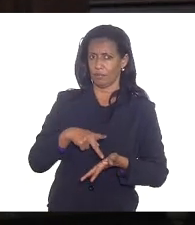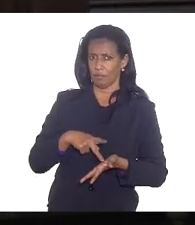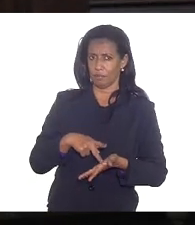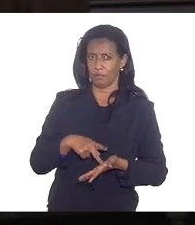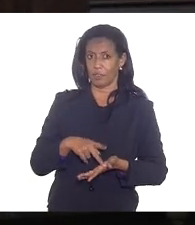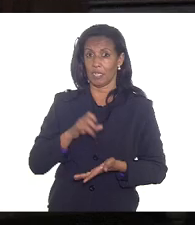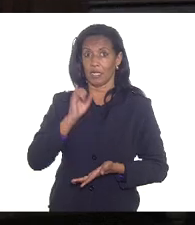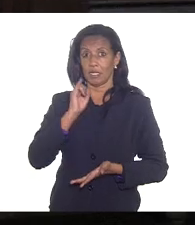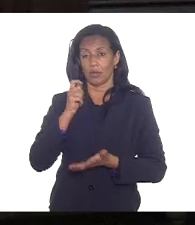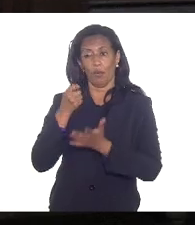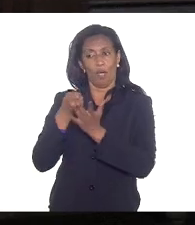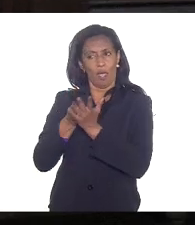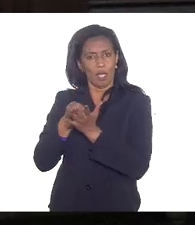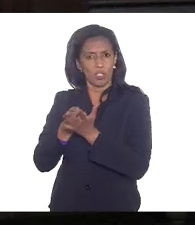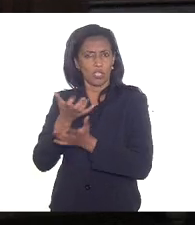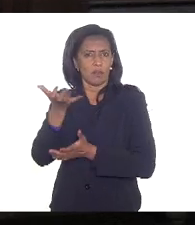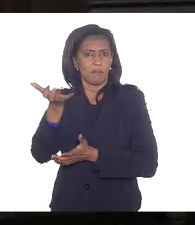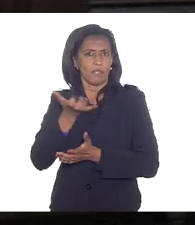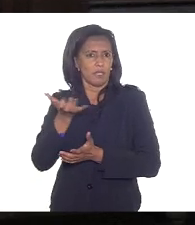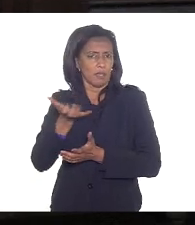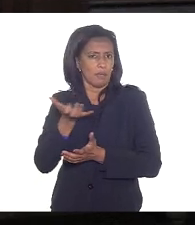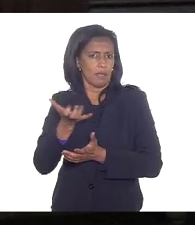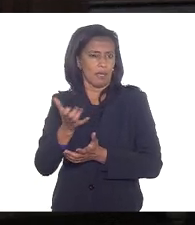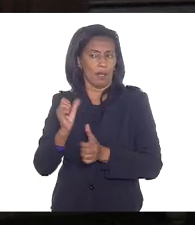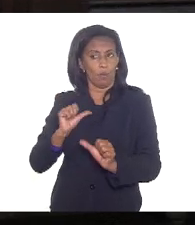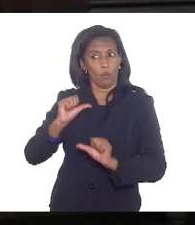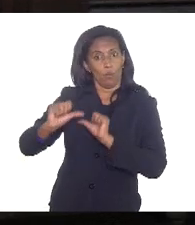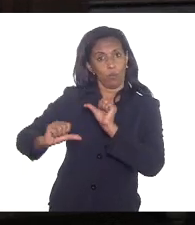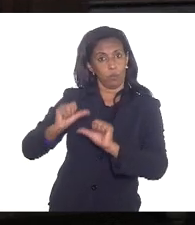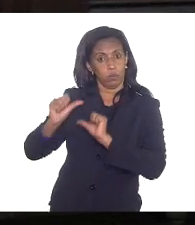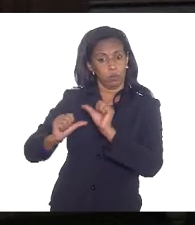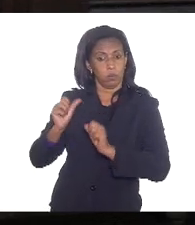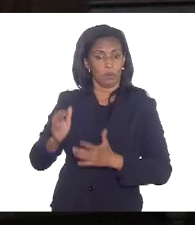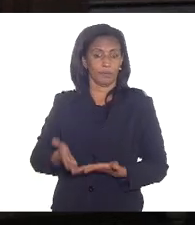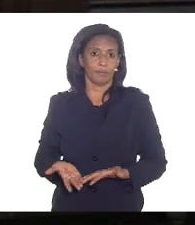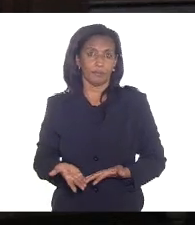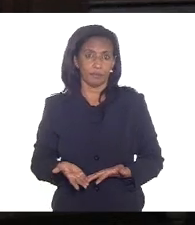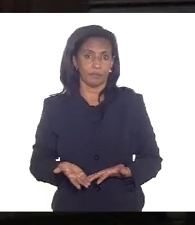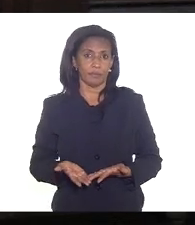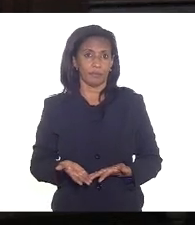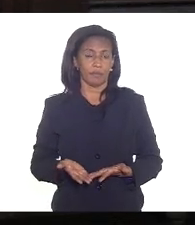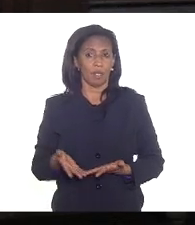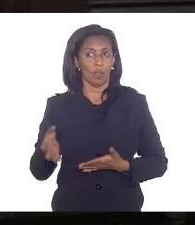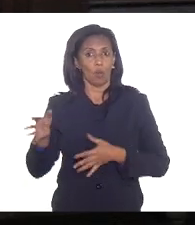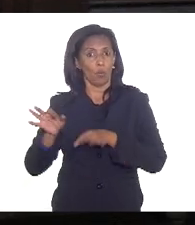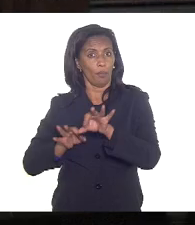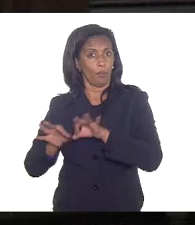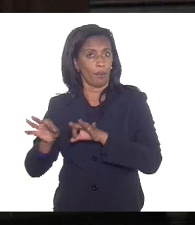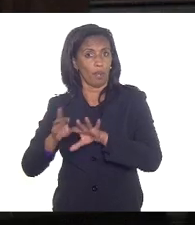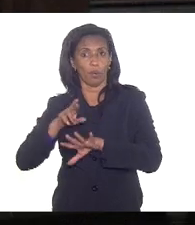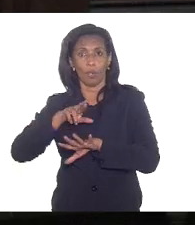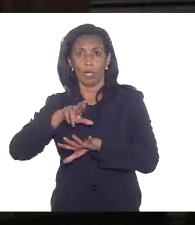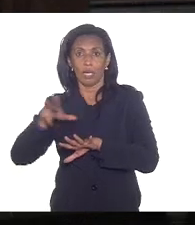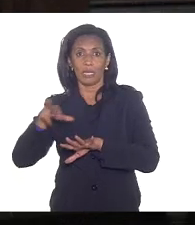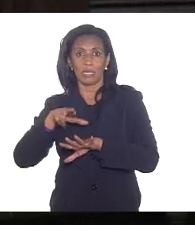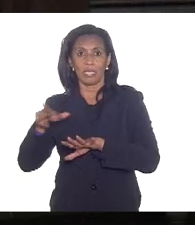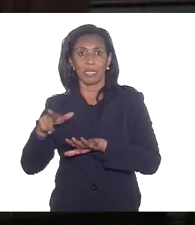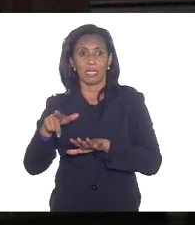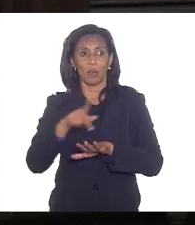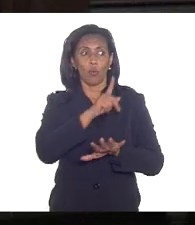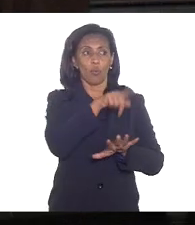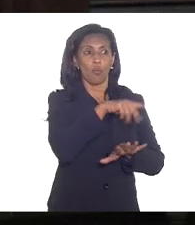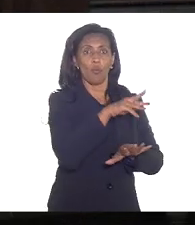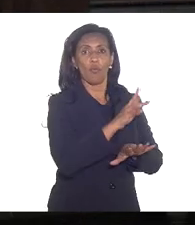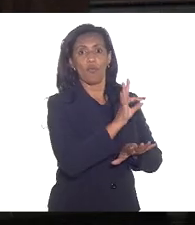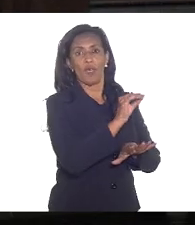se o regime vai querer obstacula vai querendo está colar o plano e não a derrubada